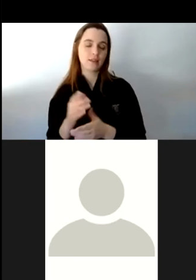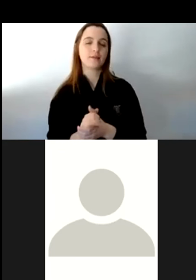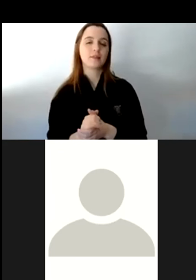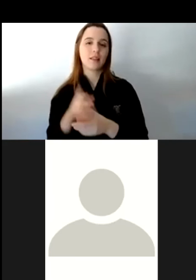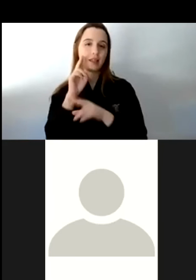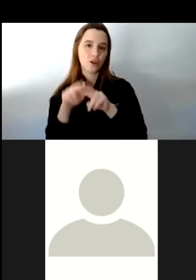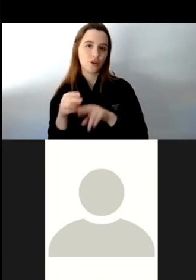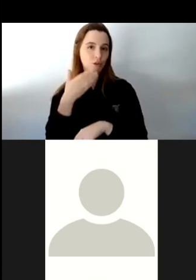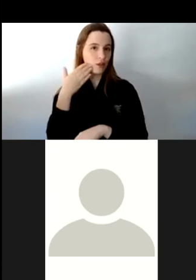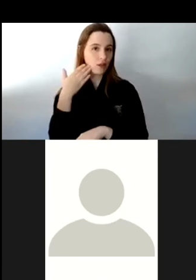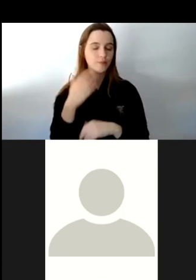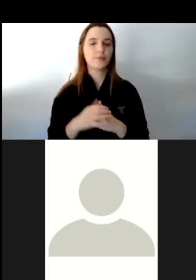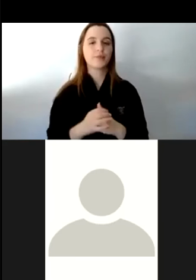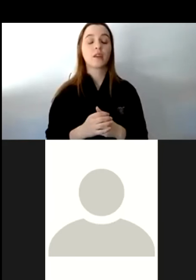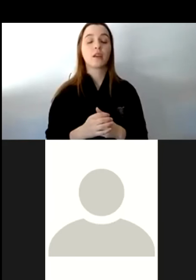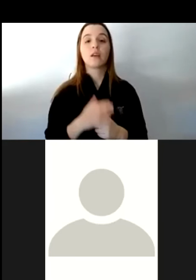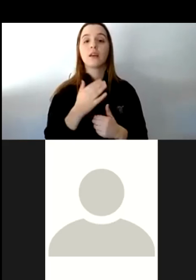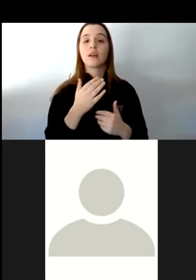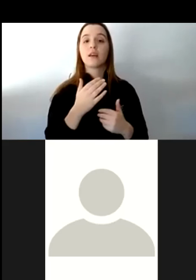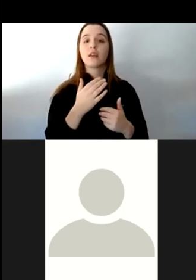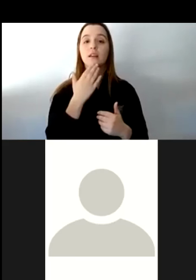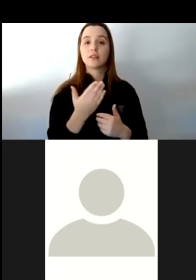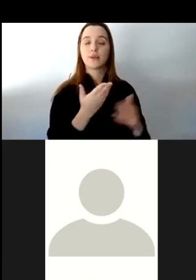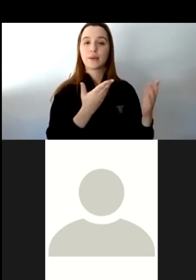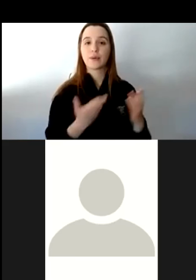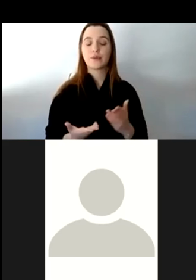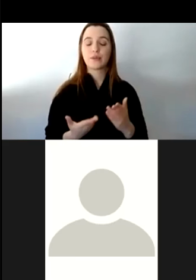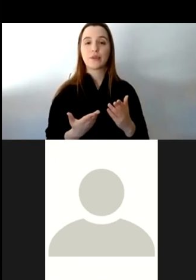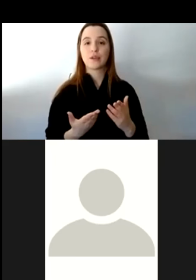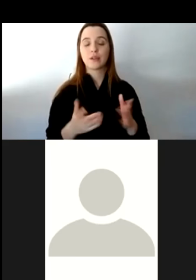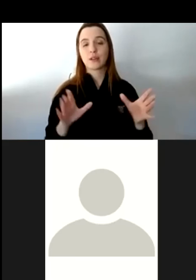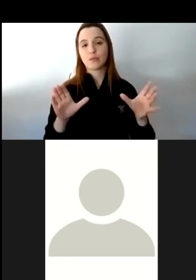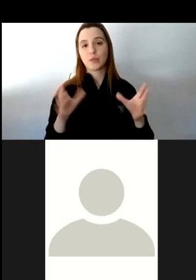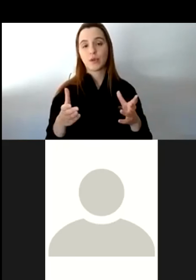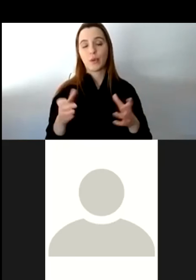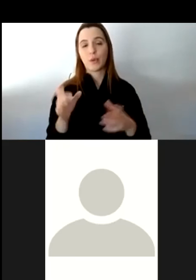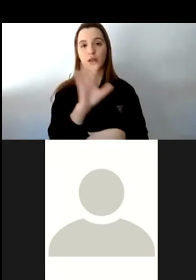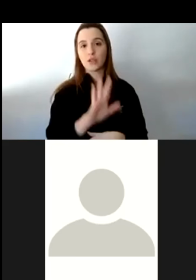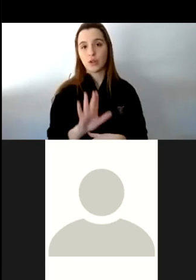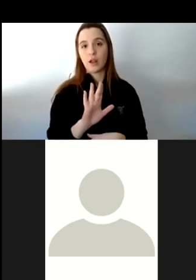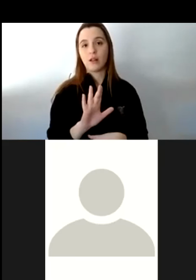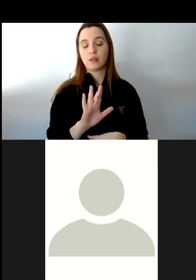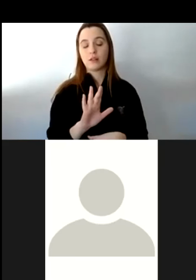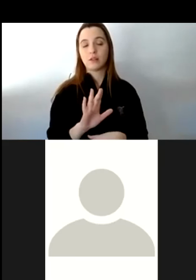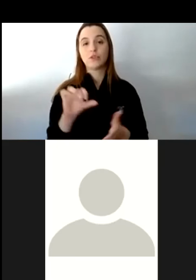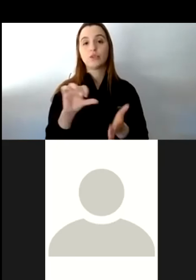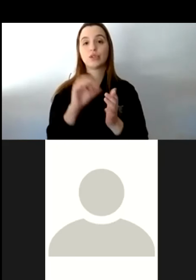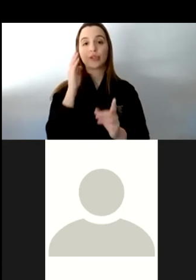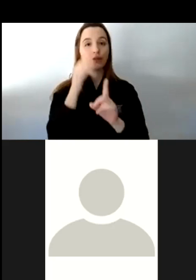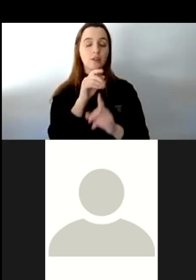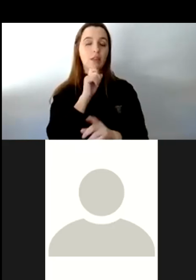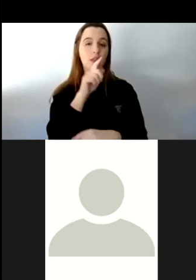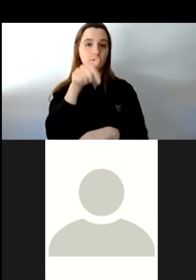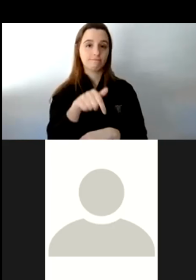agradecer o convite que fez para que a Comissão Nacional dos Centros de Referência participasse nesta